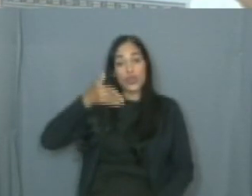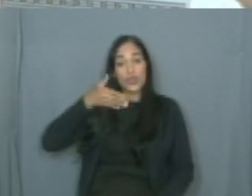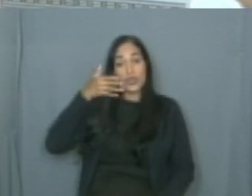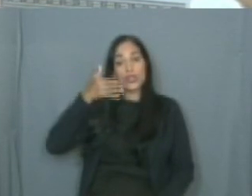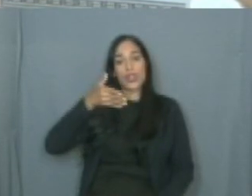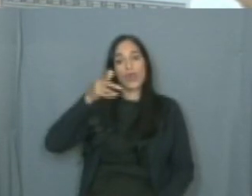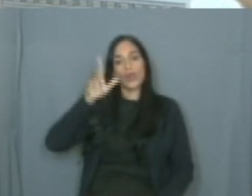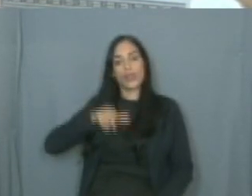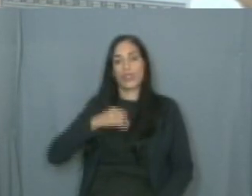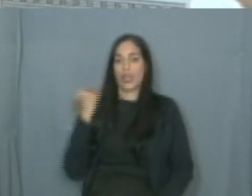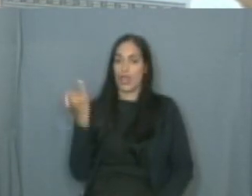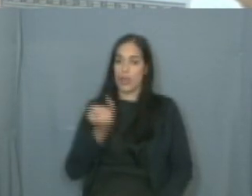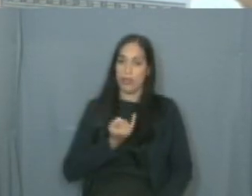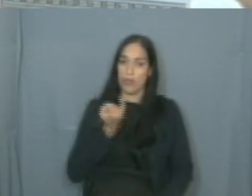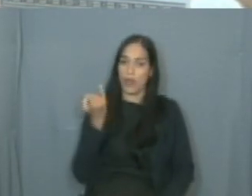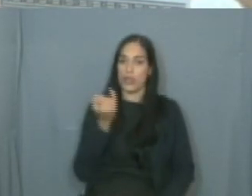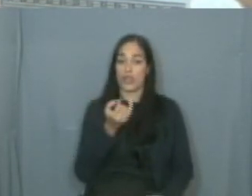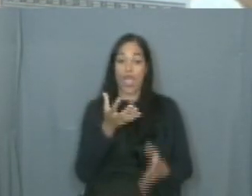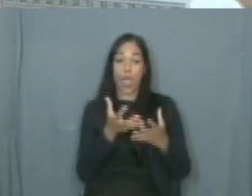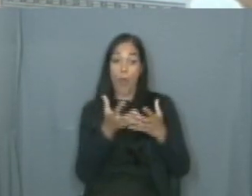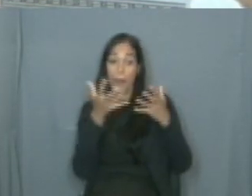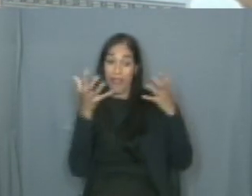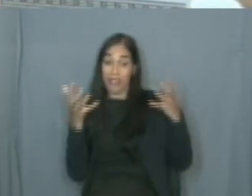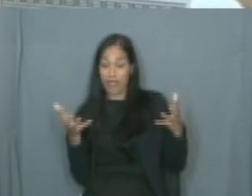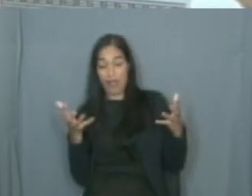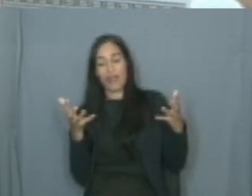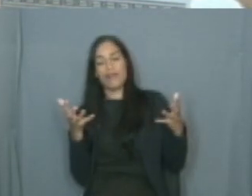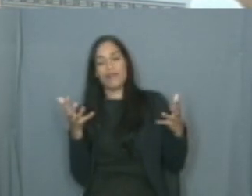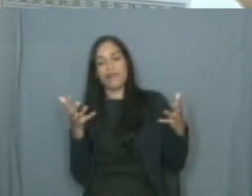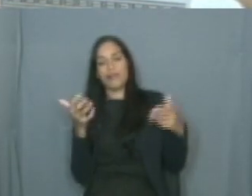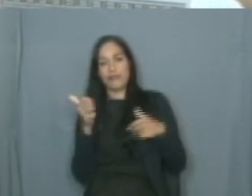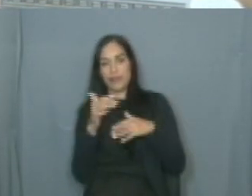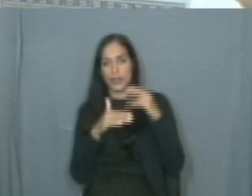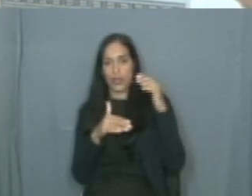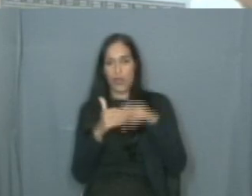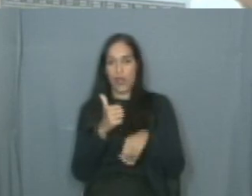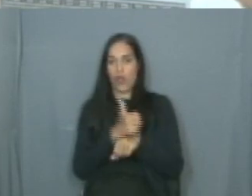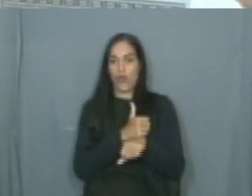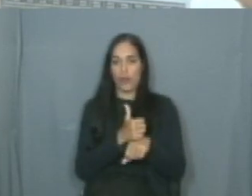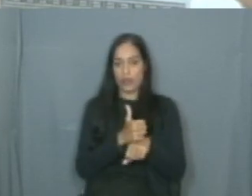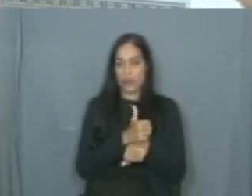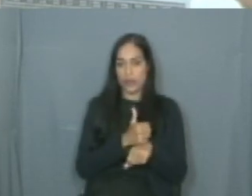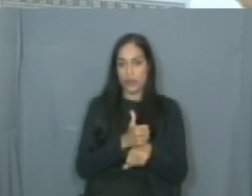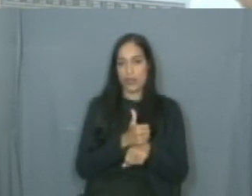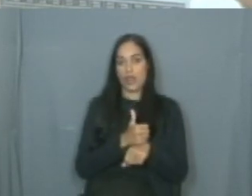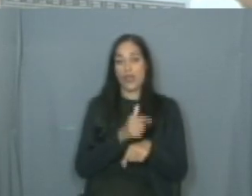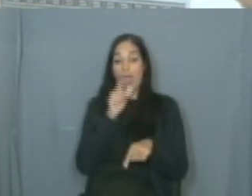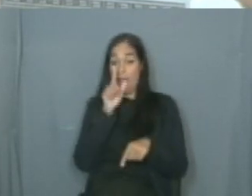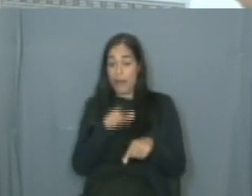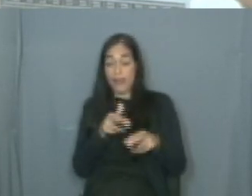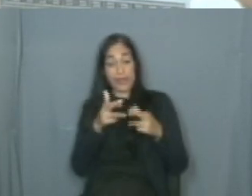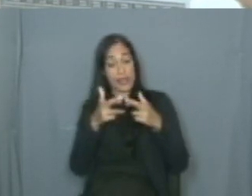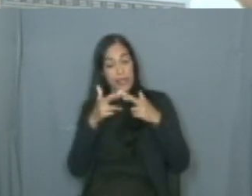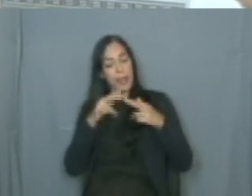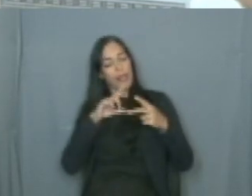que é importante aumentar a rede. É importante. E esse requerimento vem nessa